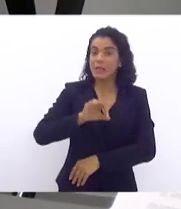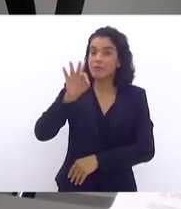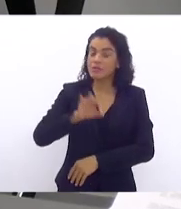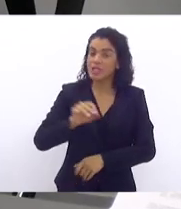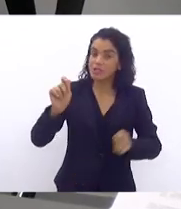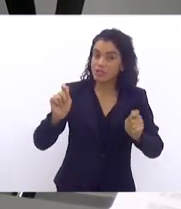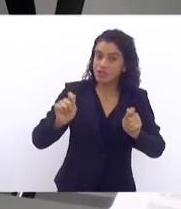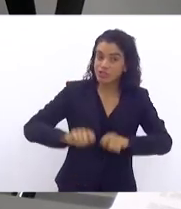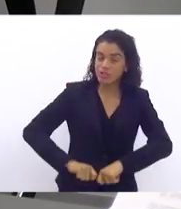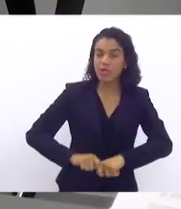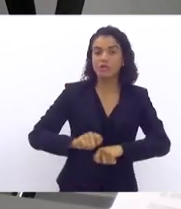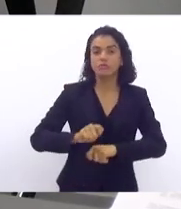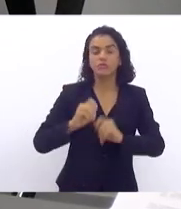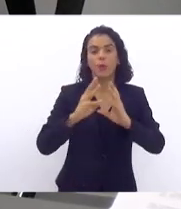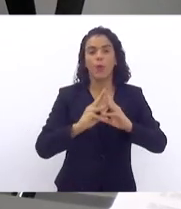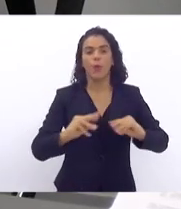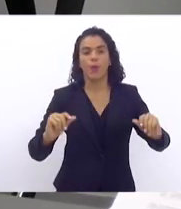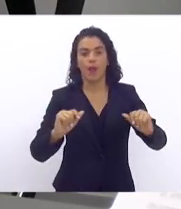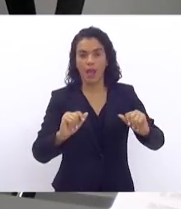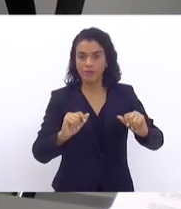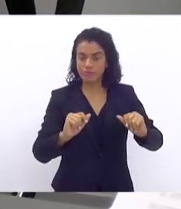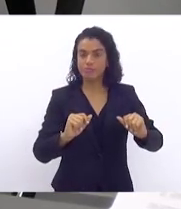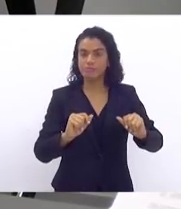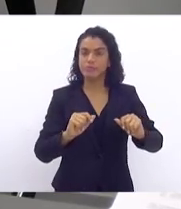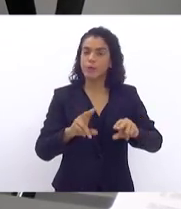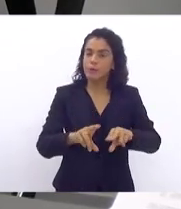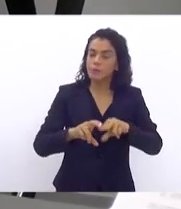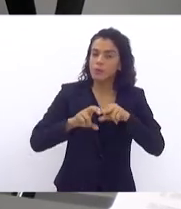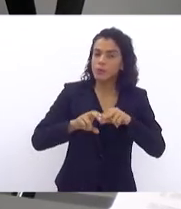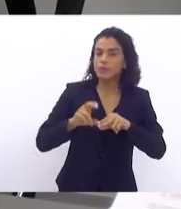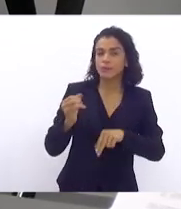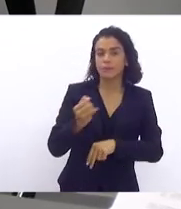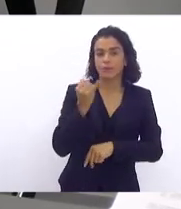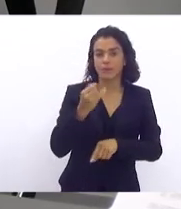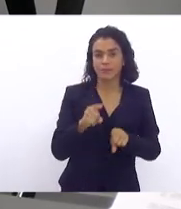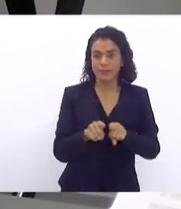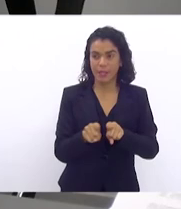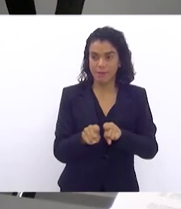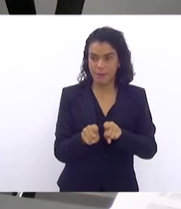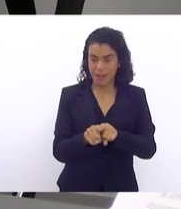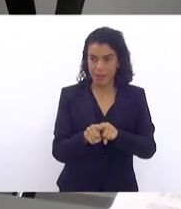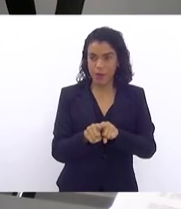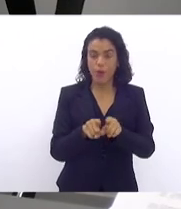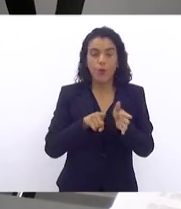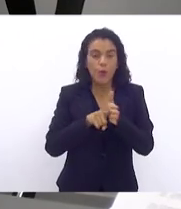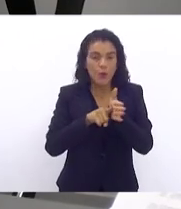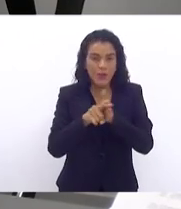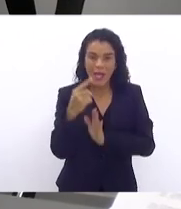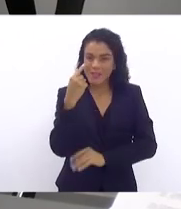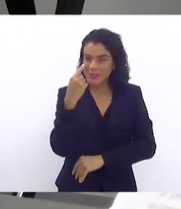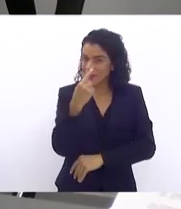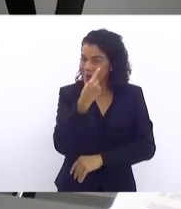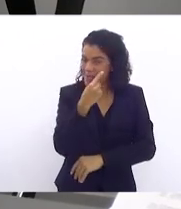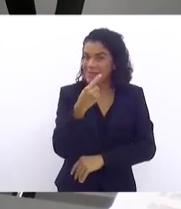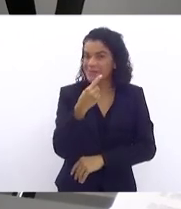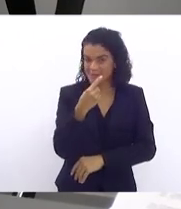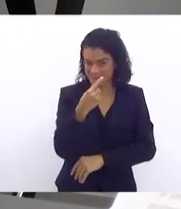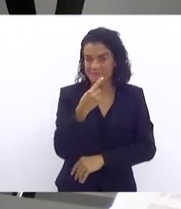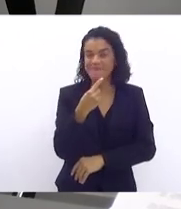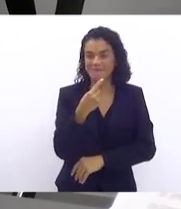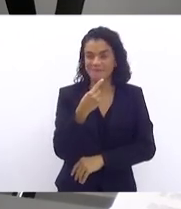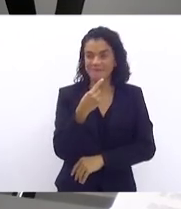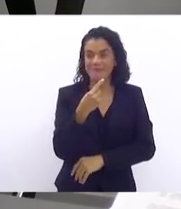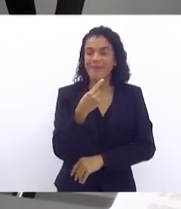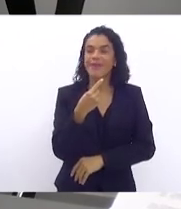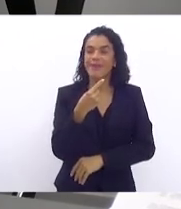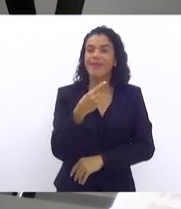de chance de ser curado. Então, por isso, é importante também o teste do olhinho, que é objeto de